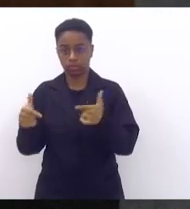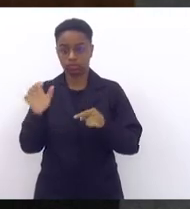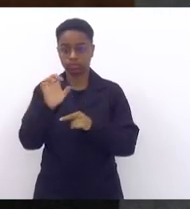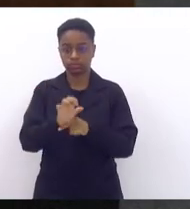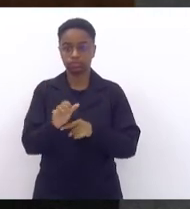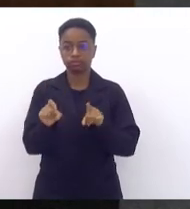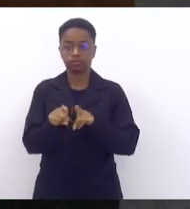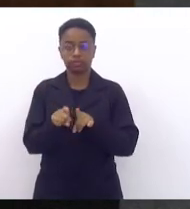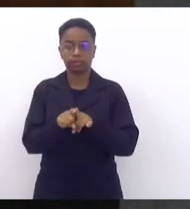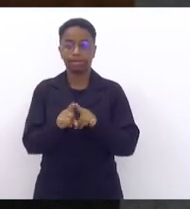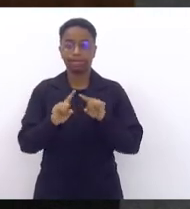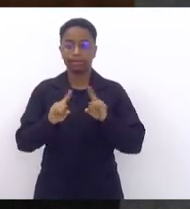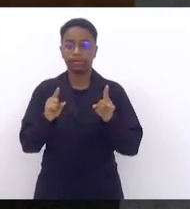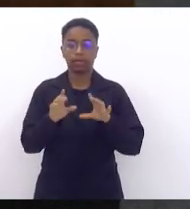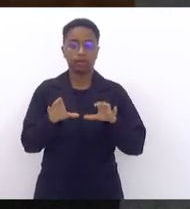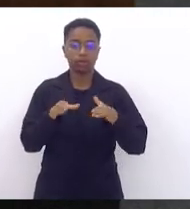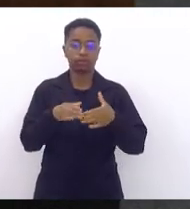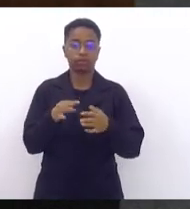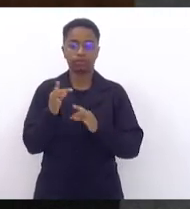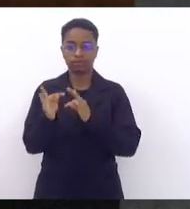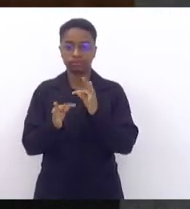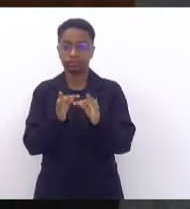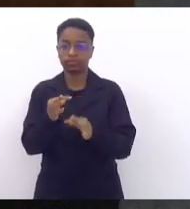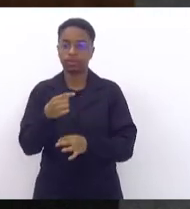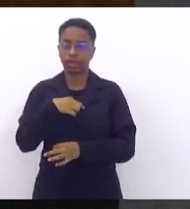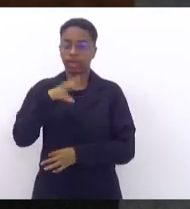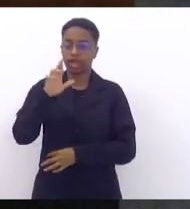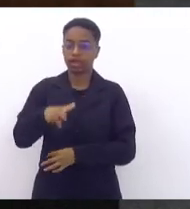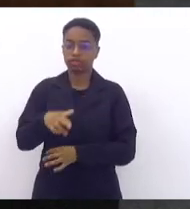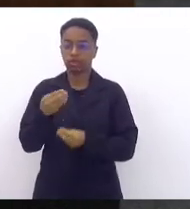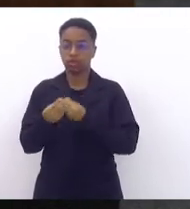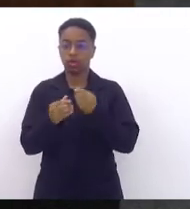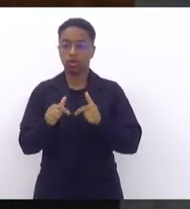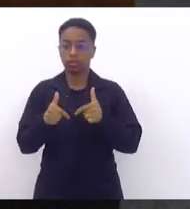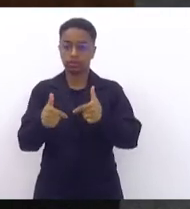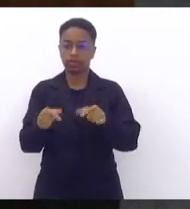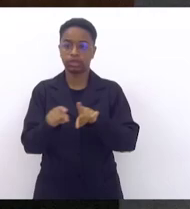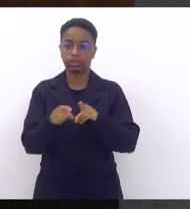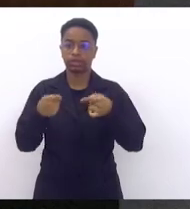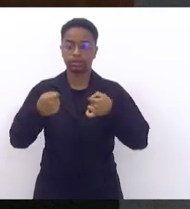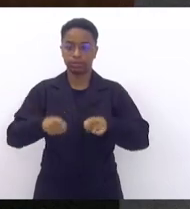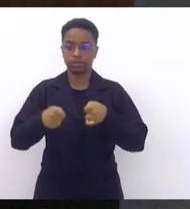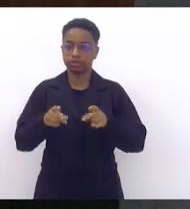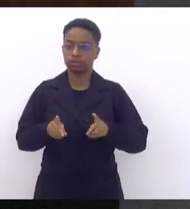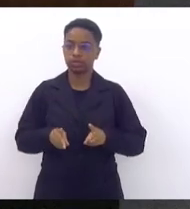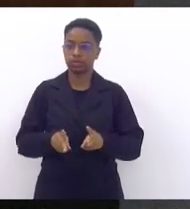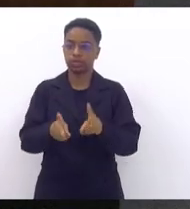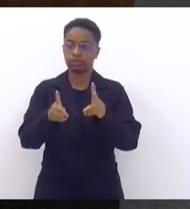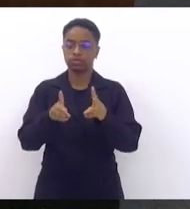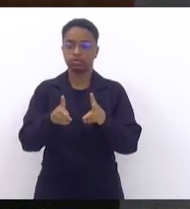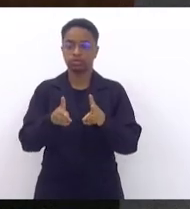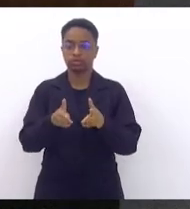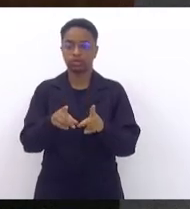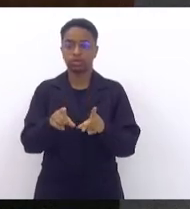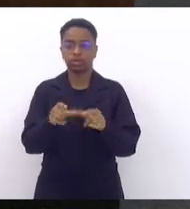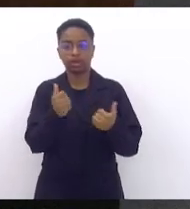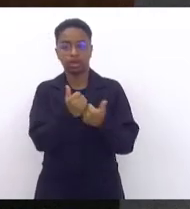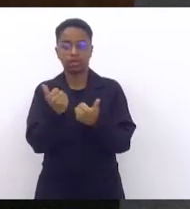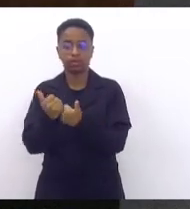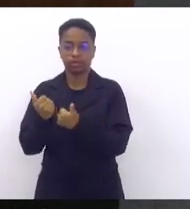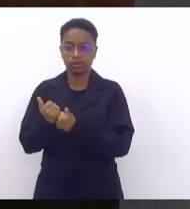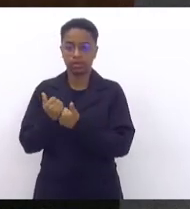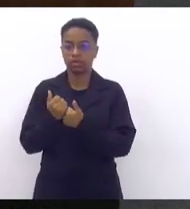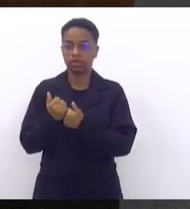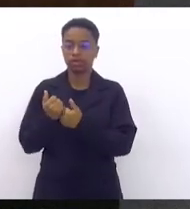comunidades terapêuticas, elas têm razão de ser e precisam continuar existindo e sendo apoiadas